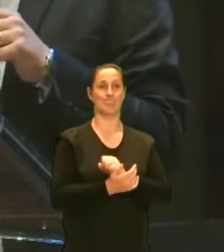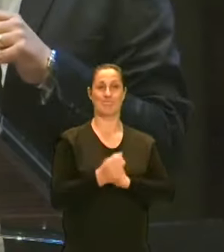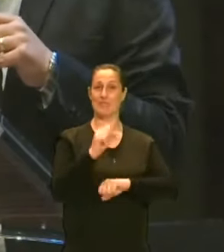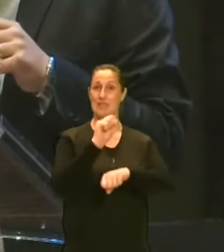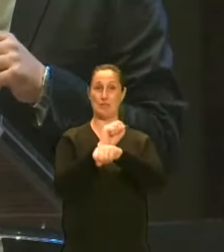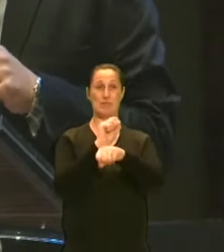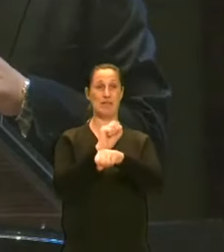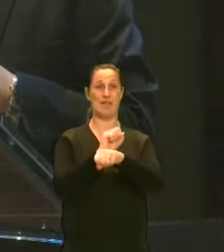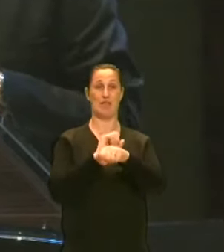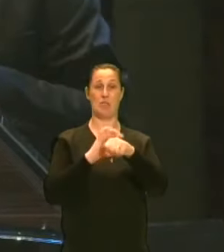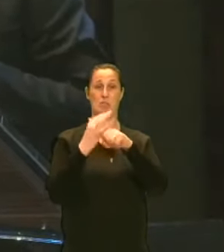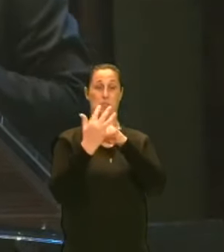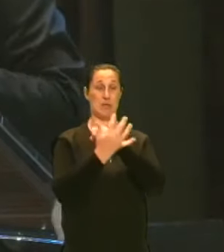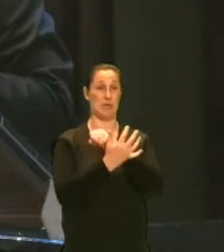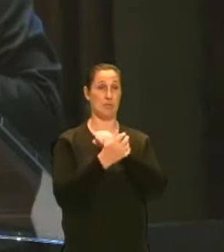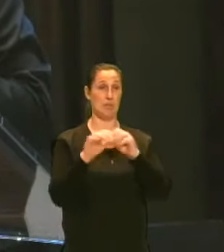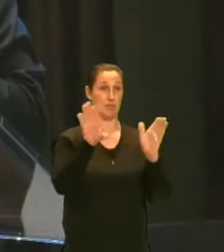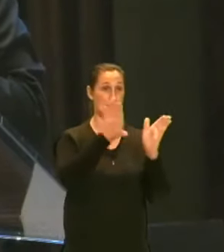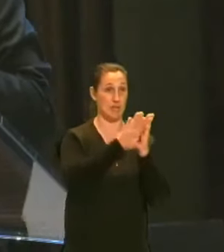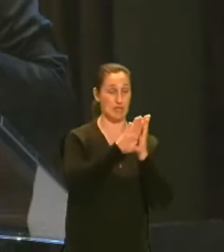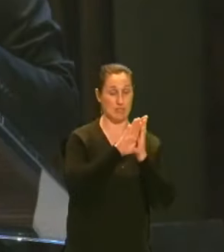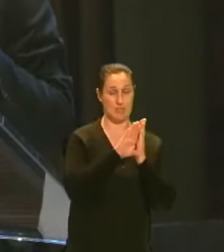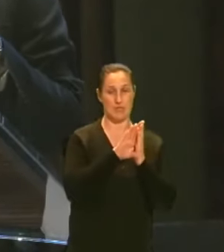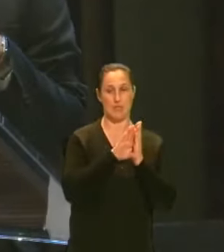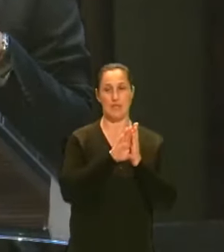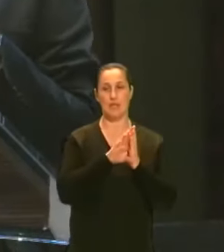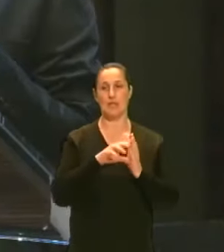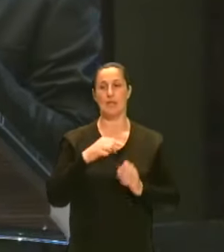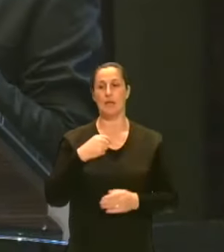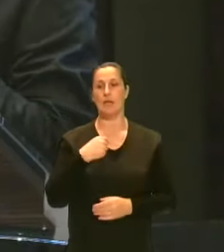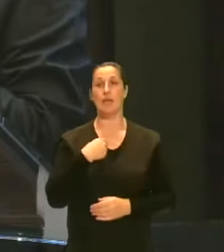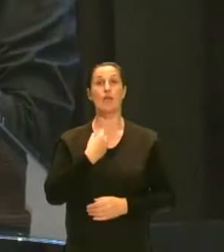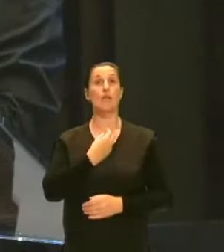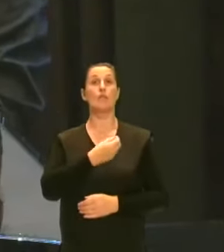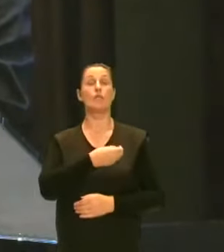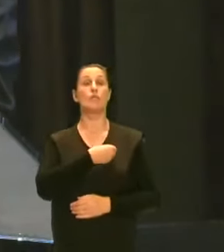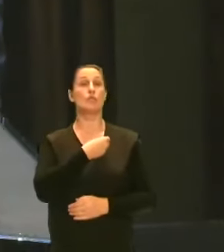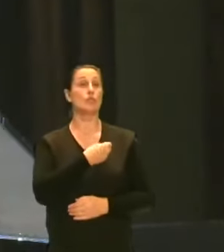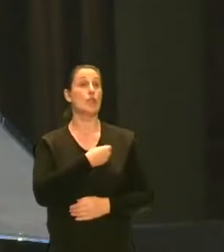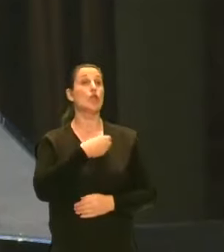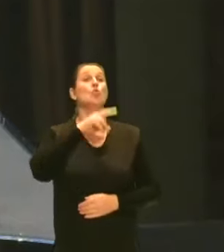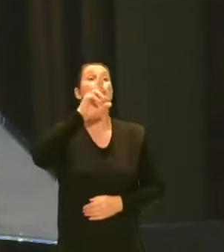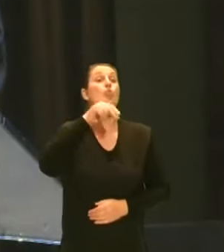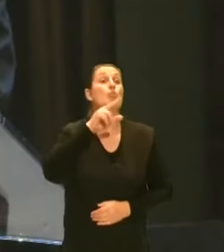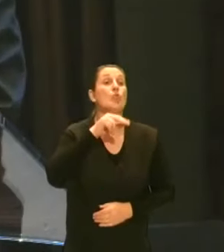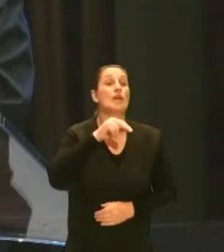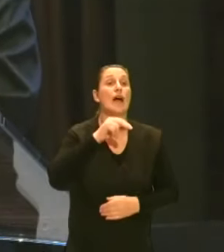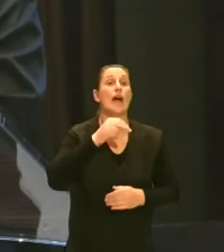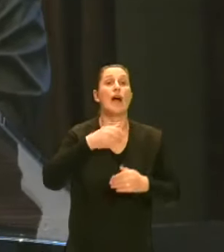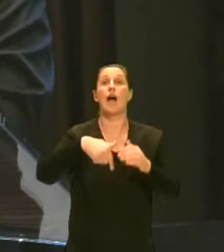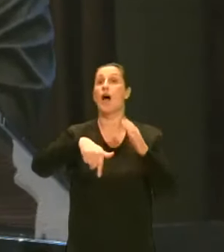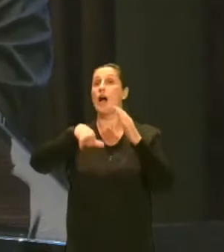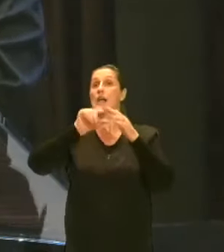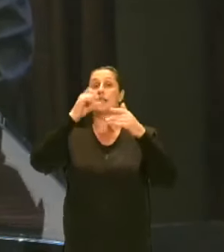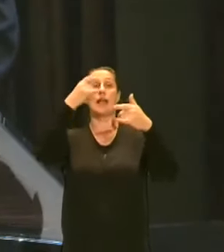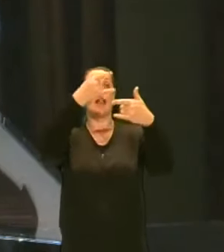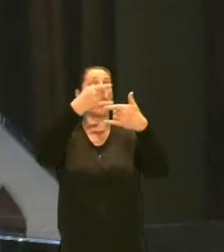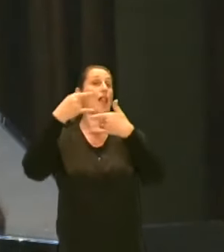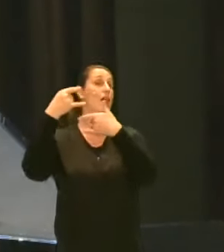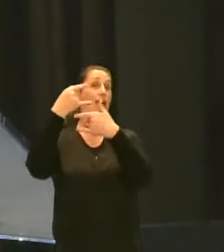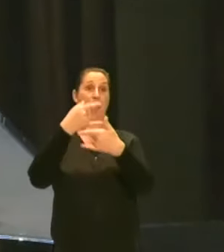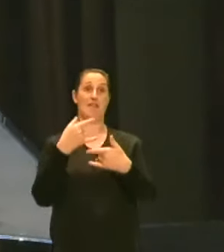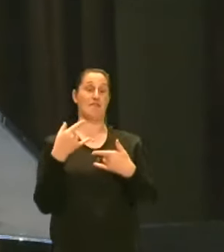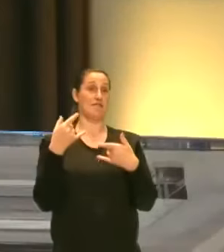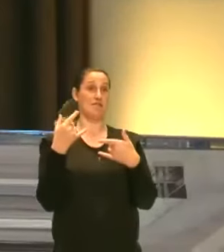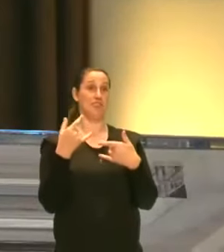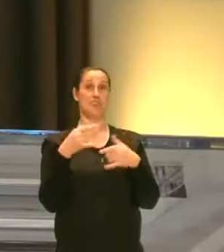esperava. E aí eu me vi, um pastor que nunca tinha feito live na vida. Uma igreja que tinha saído